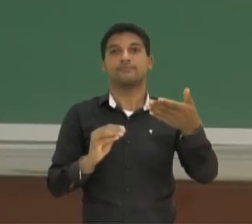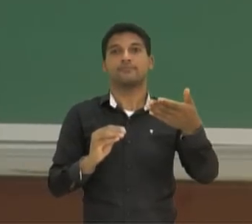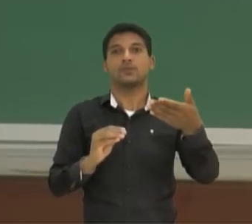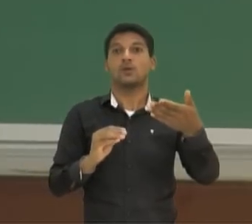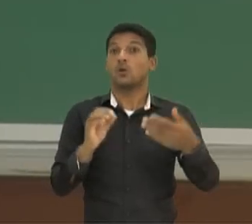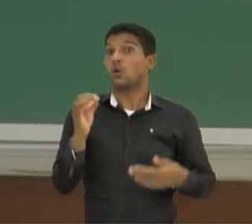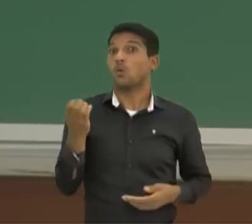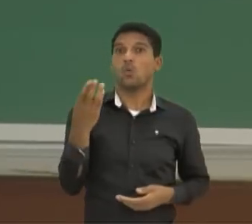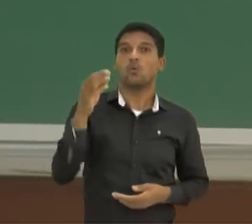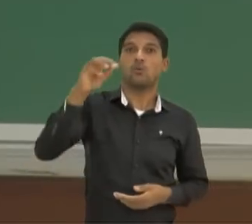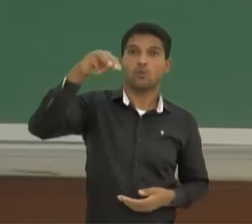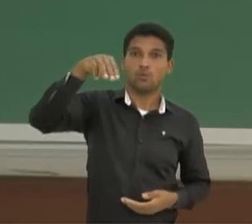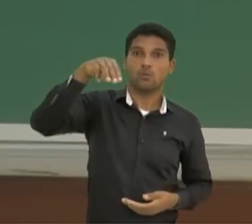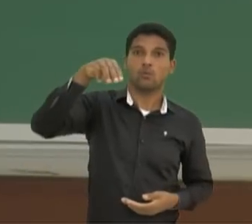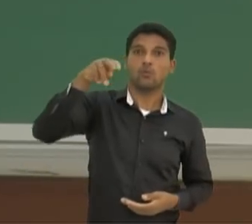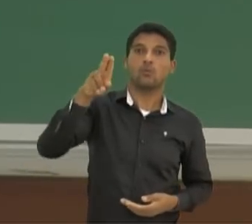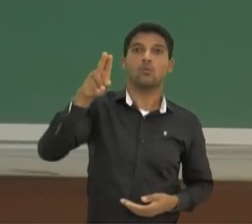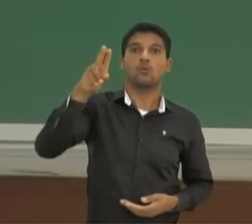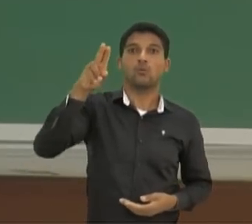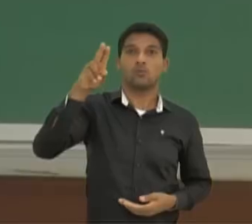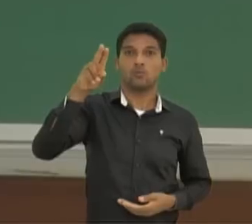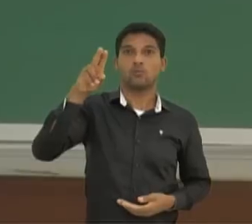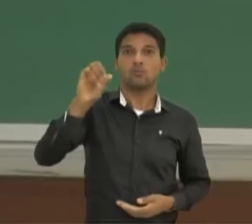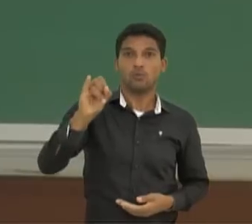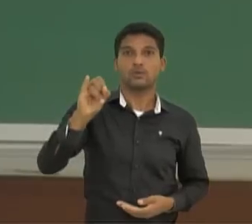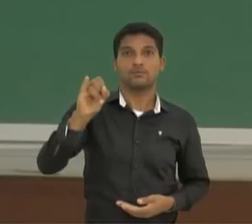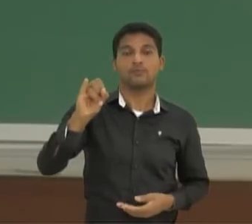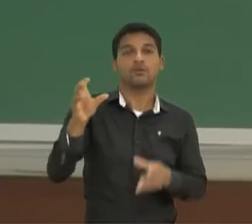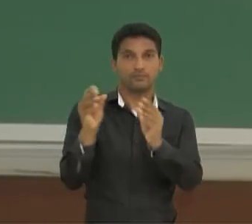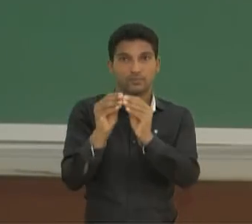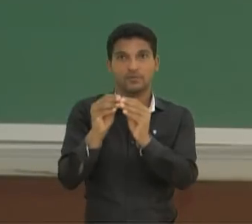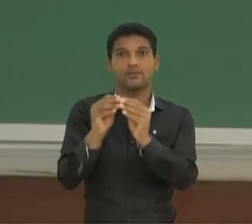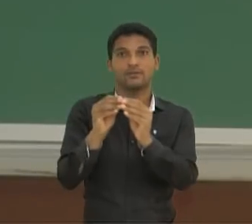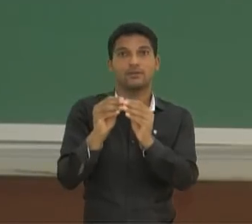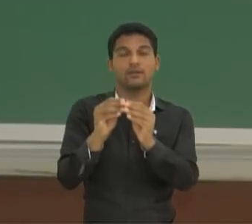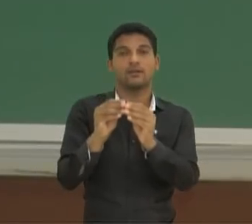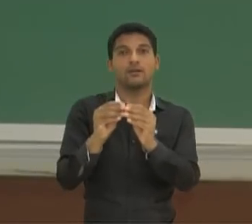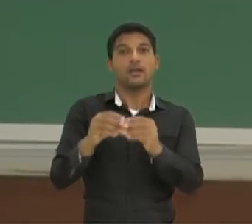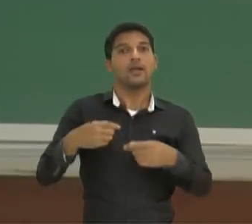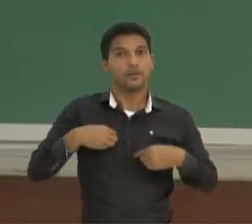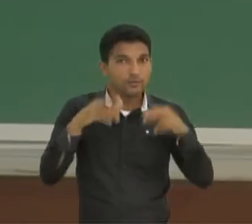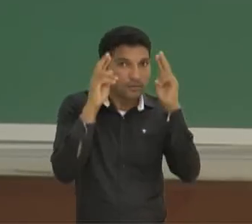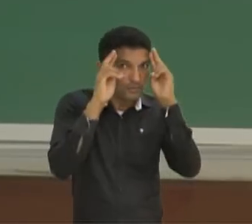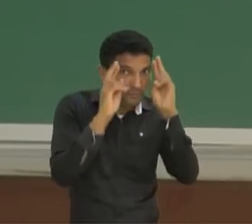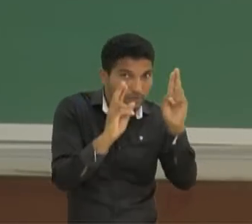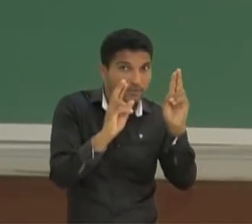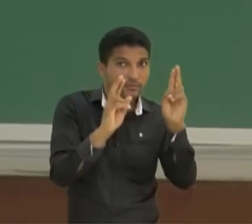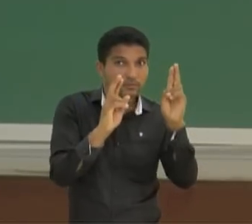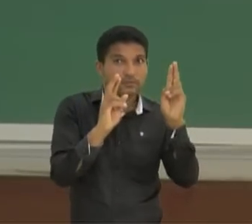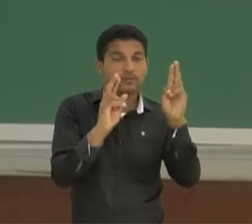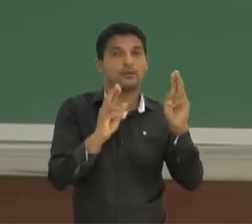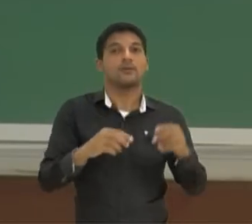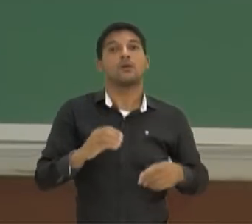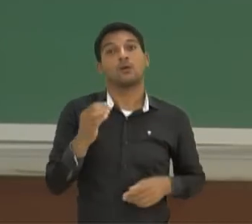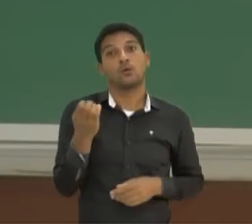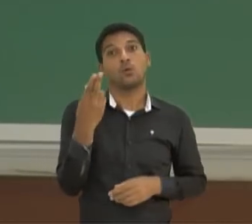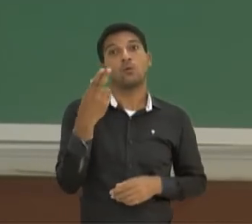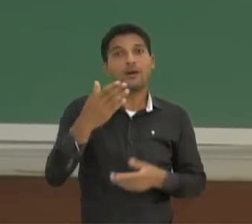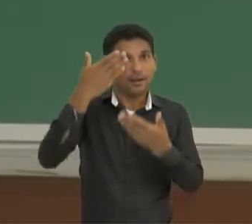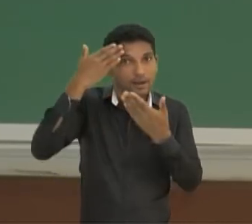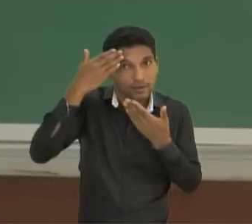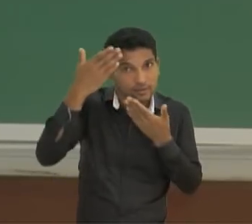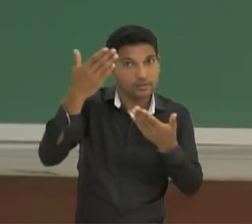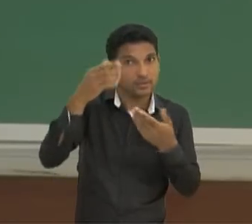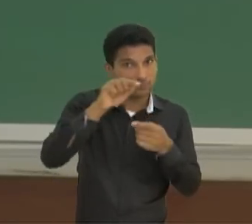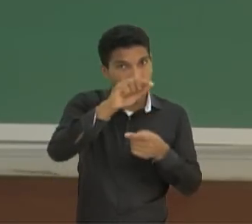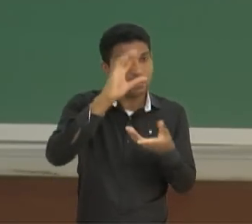uma forma de você fazer uma despedida formal em uma carta, colocar muito respeitosamente, ou agradeço a compreensão,